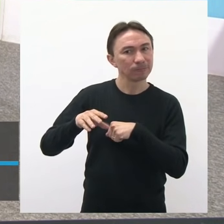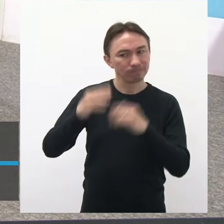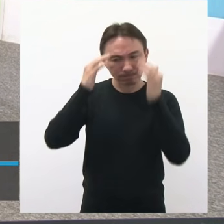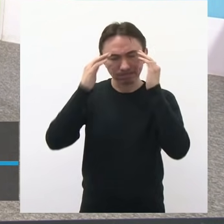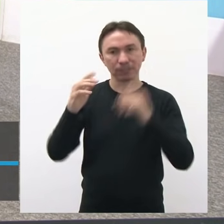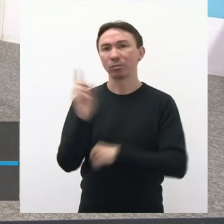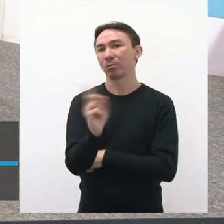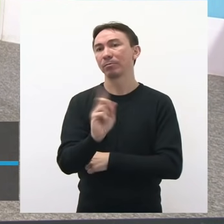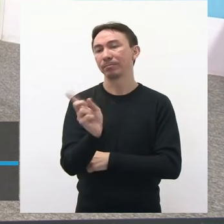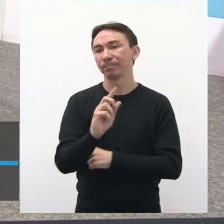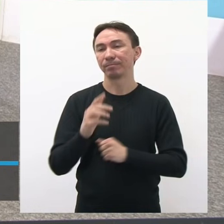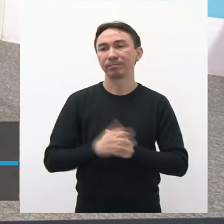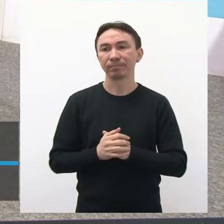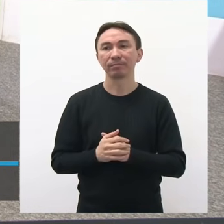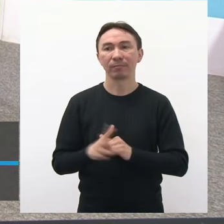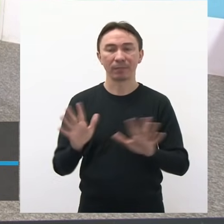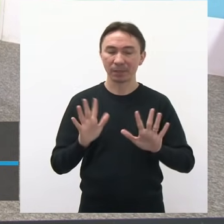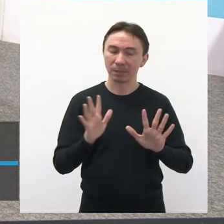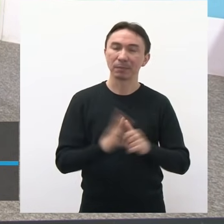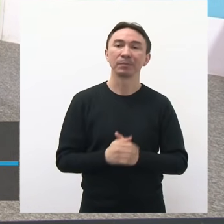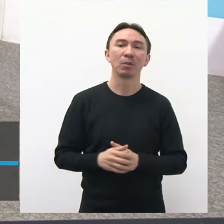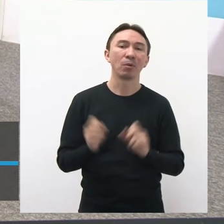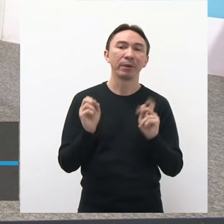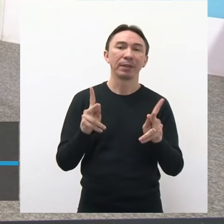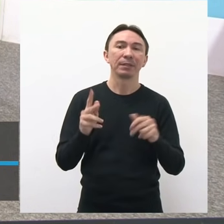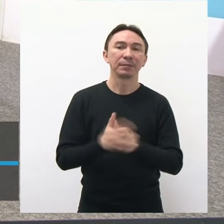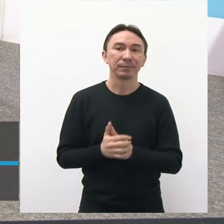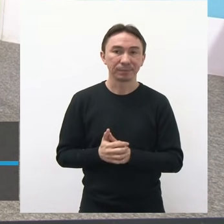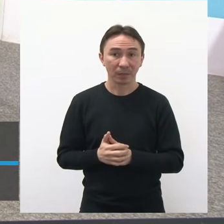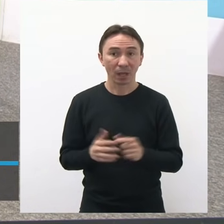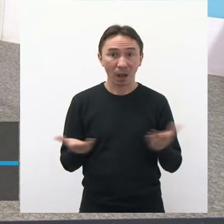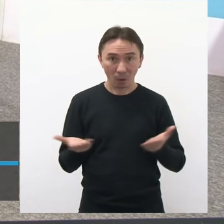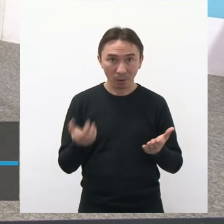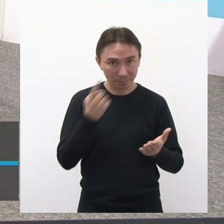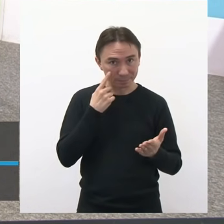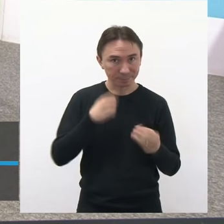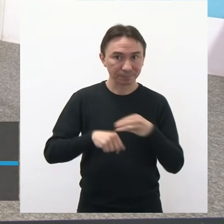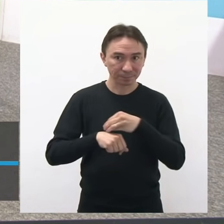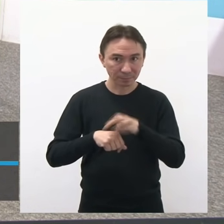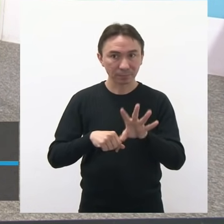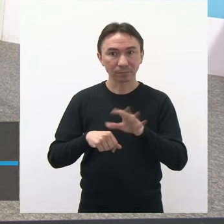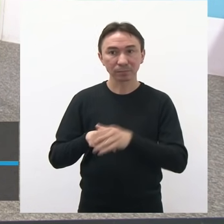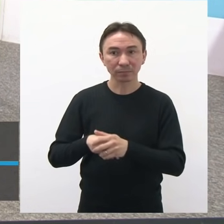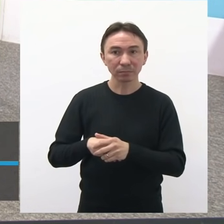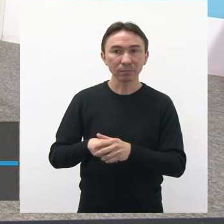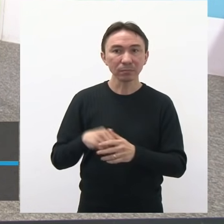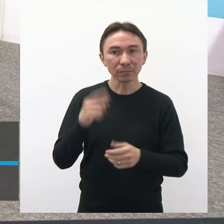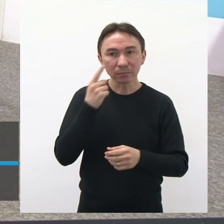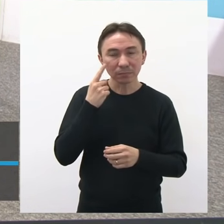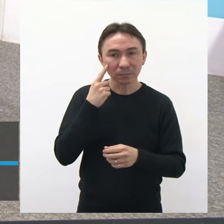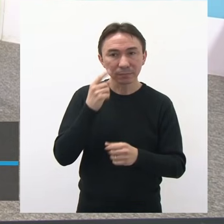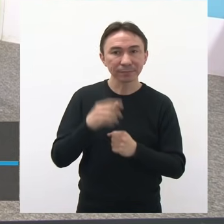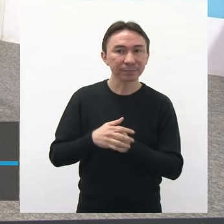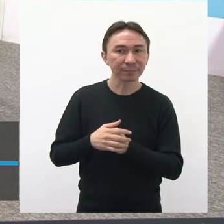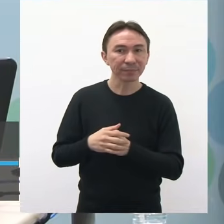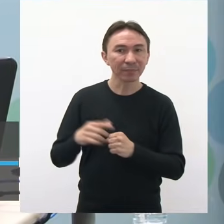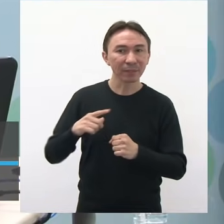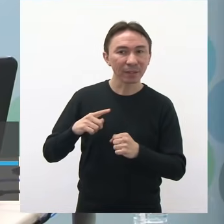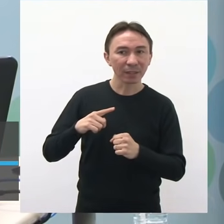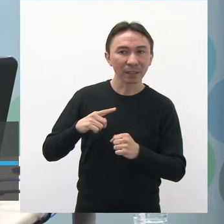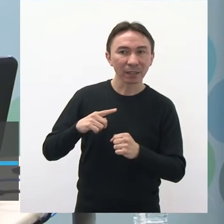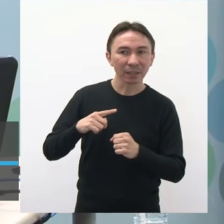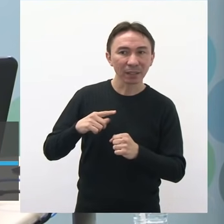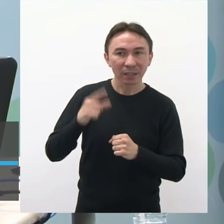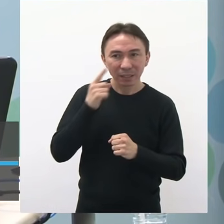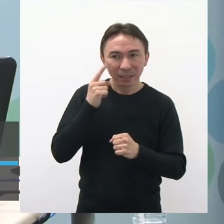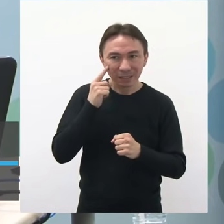de novo. Então, não seguimos. Então, não vou dobrar de novo. Beleza. Vou dar a minha dica aqui, ó. Faça uma dobrinha bem pequenininha